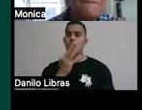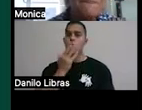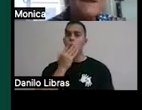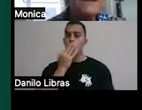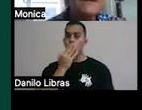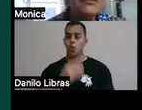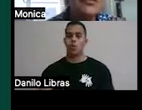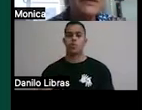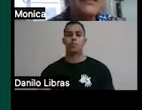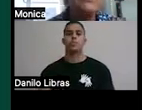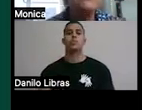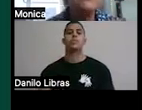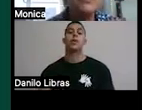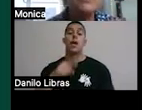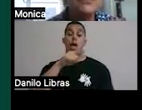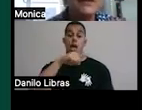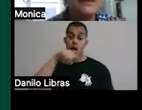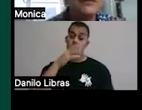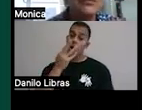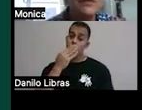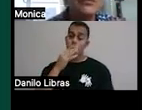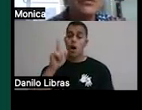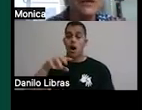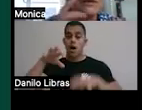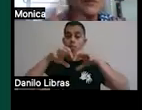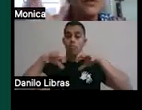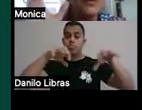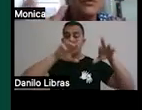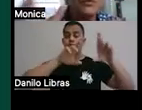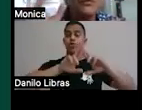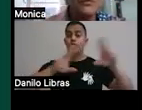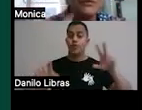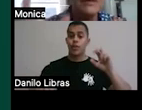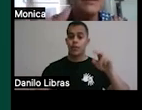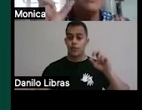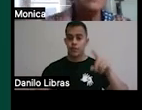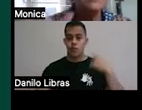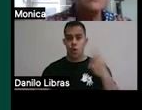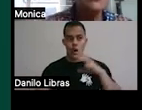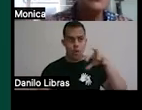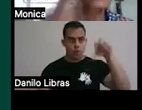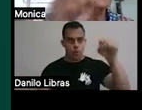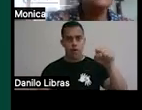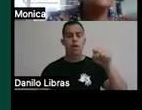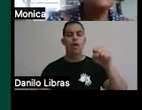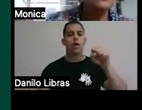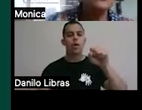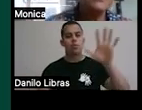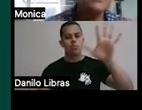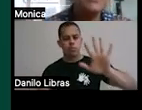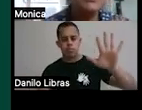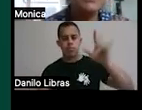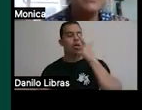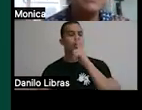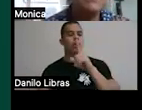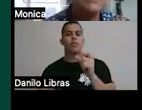Uhum. Essas cores são regiões diferentes do vírus que a gente pegou essas regiões e conseguiu fazer